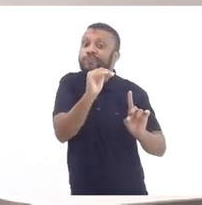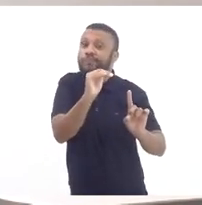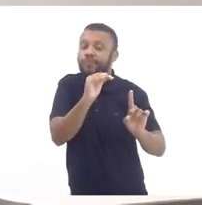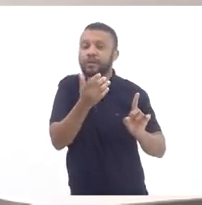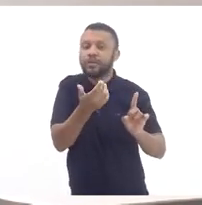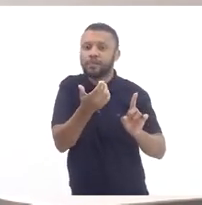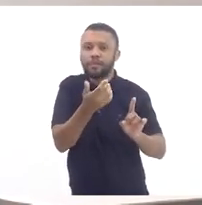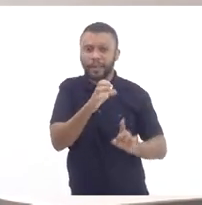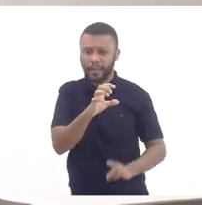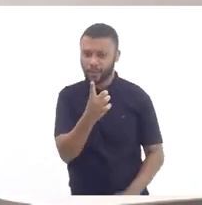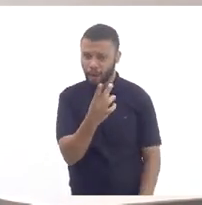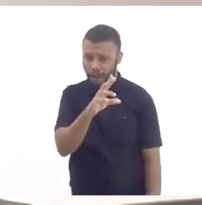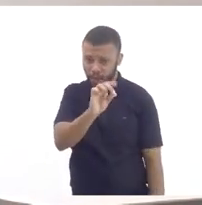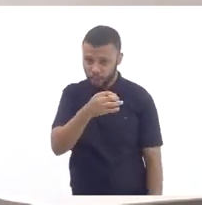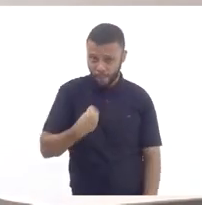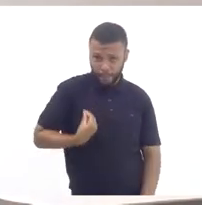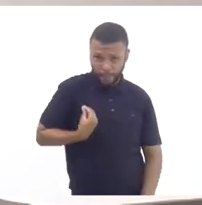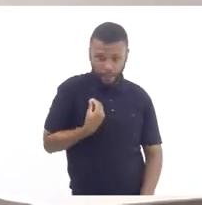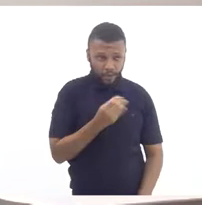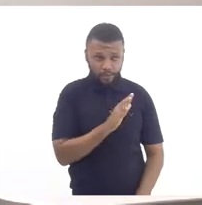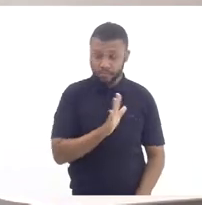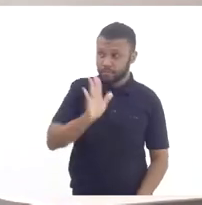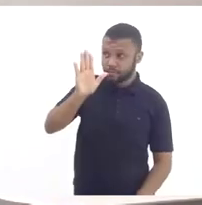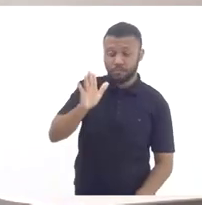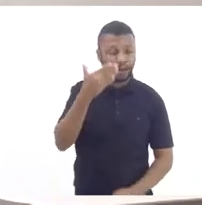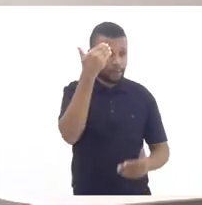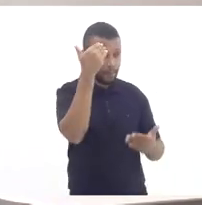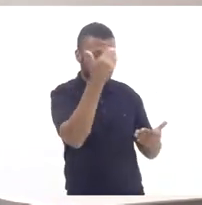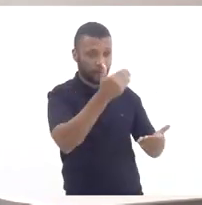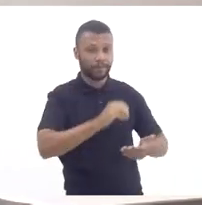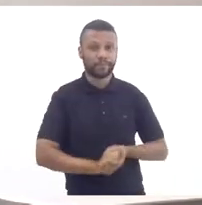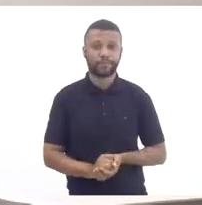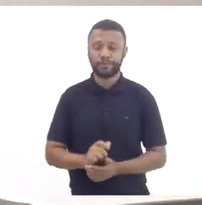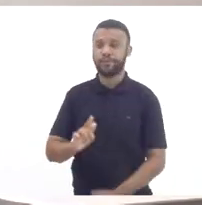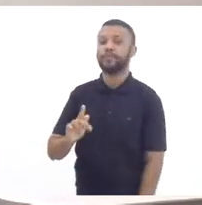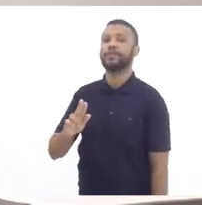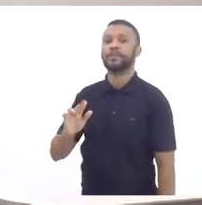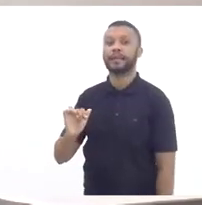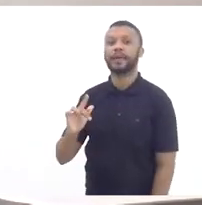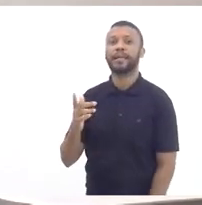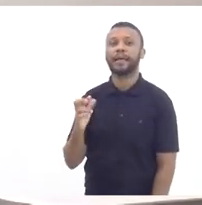Eduardo está aí? Obrigado, Eduardo. Guilherme Jorge,